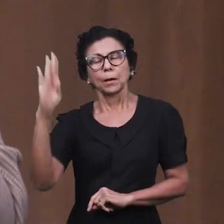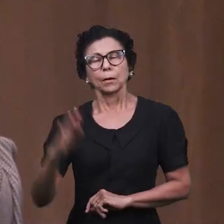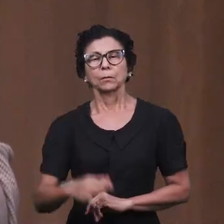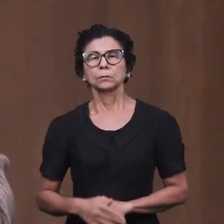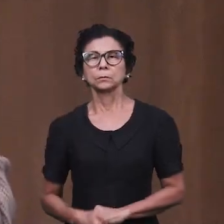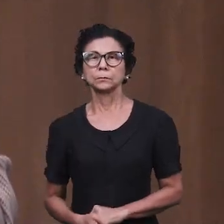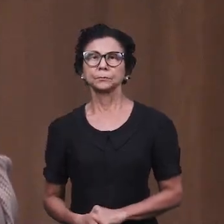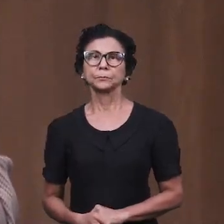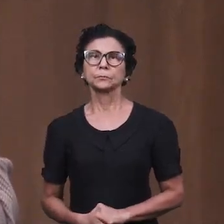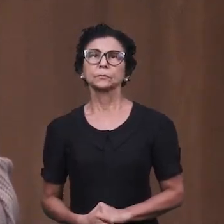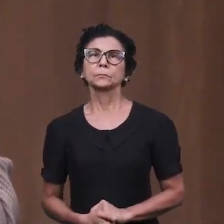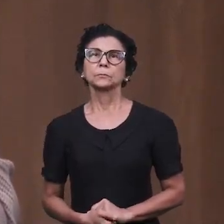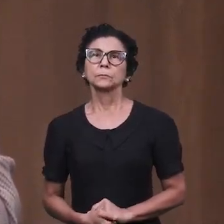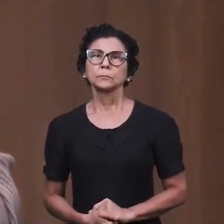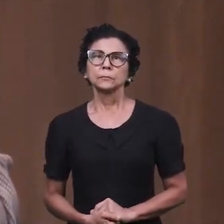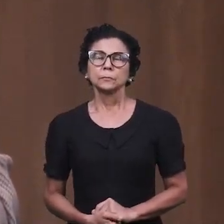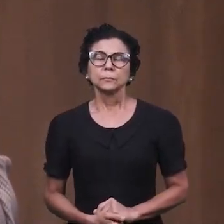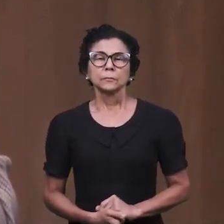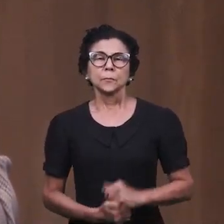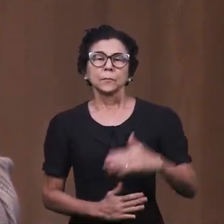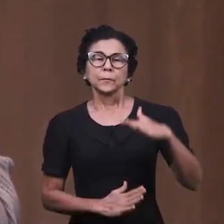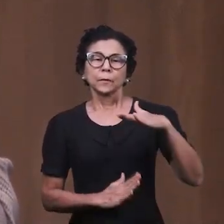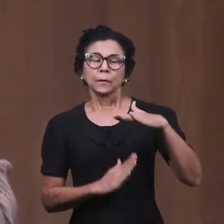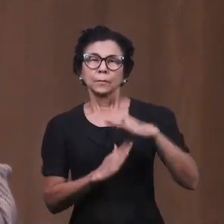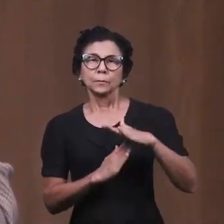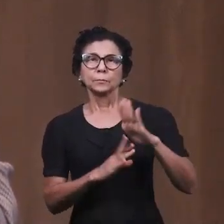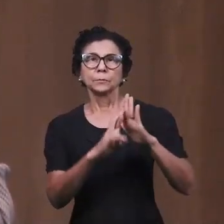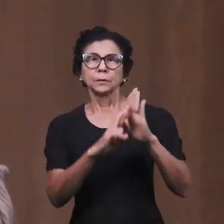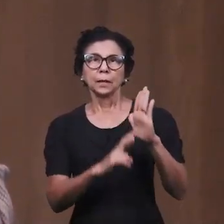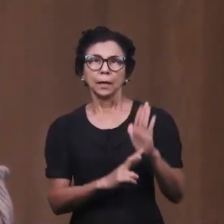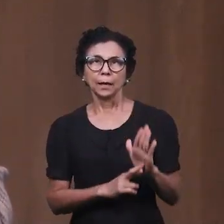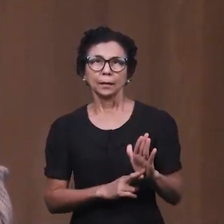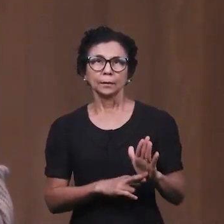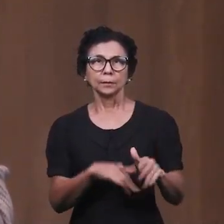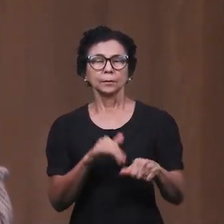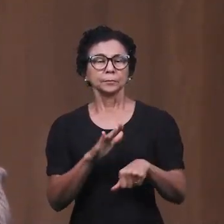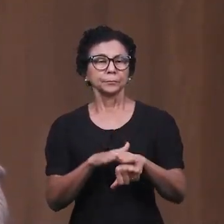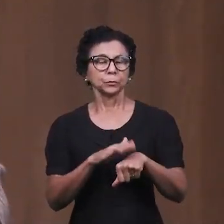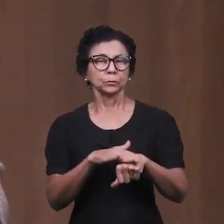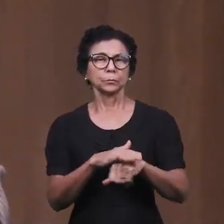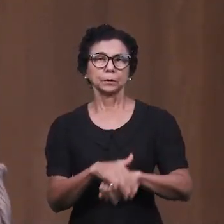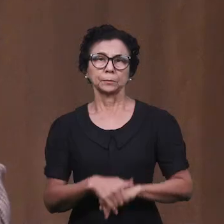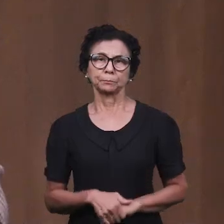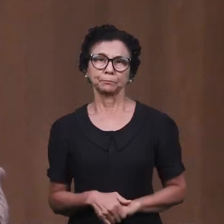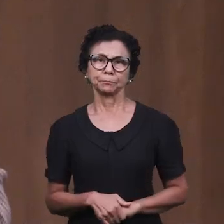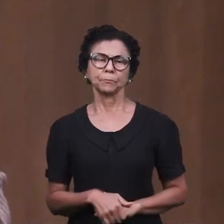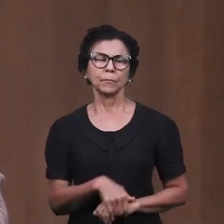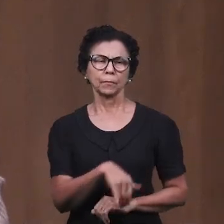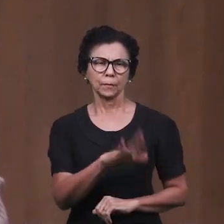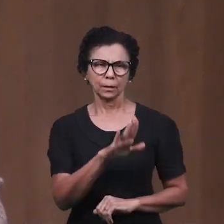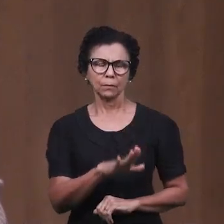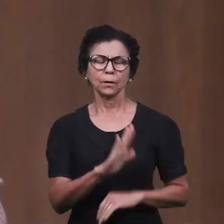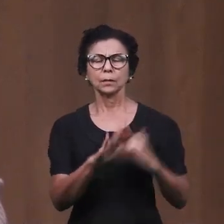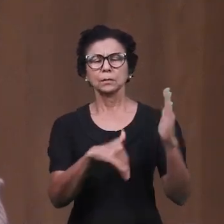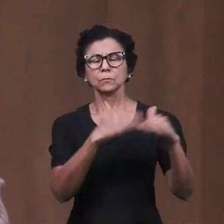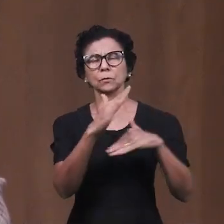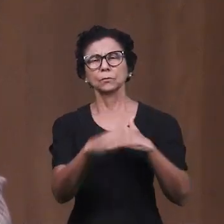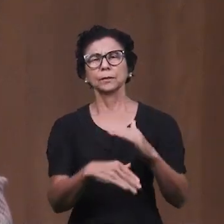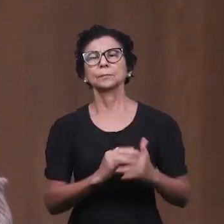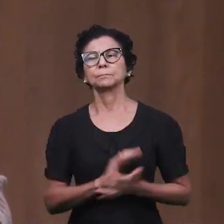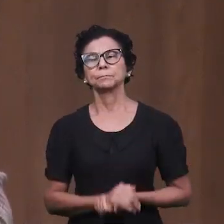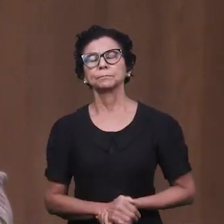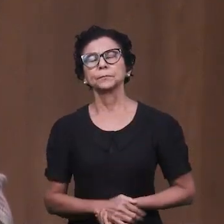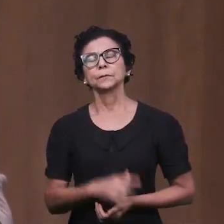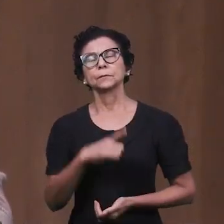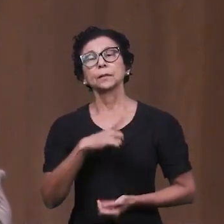conhecimento, delimite, regra e dê espaço e autonomia para o seu filho. E o seu filho ele vai desenvolver com segurança.